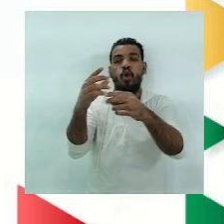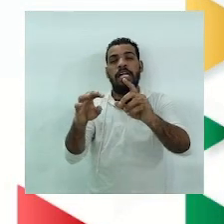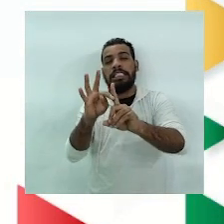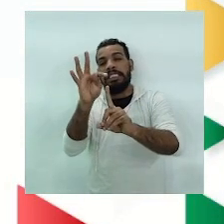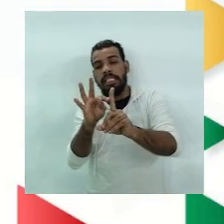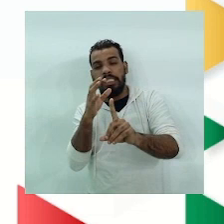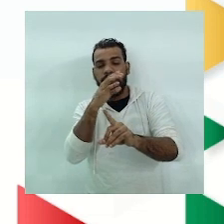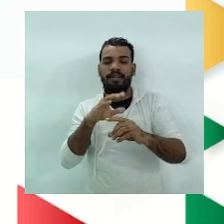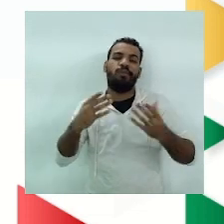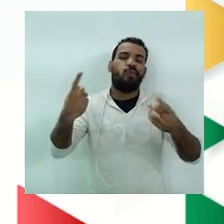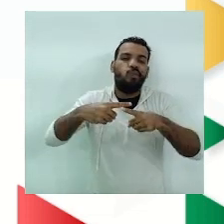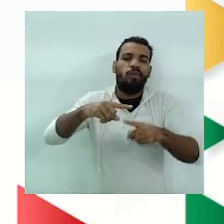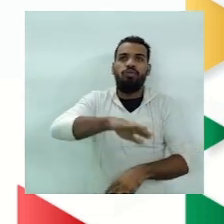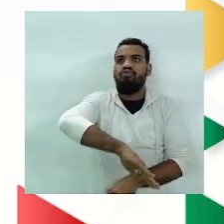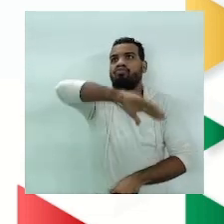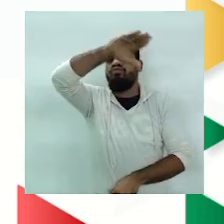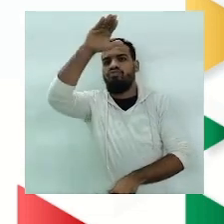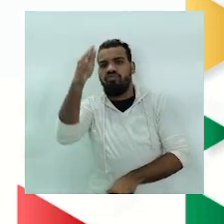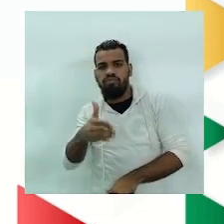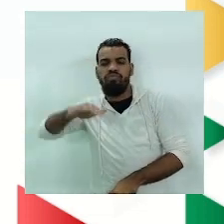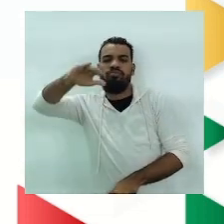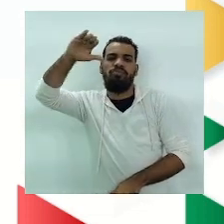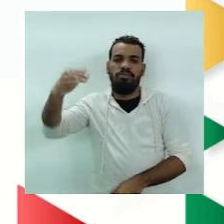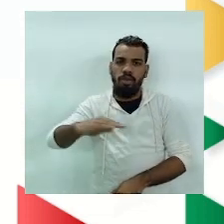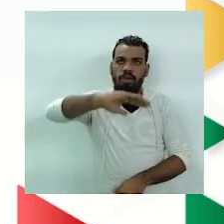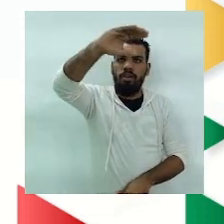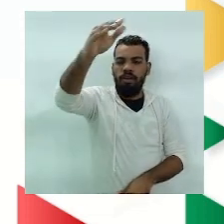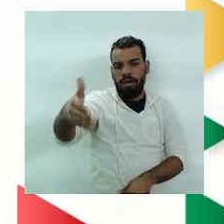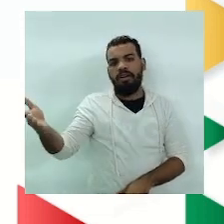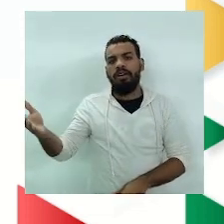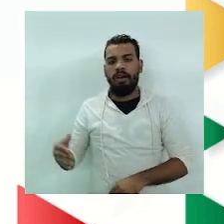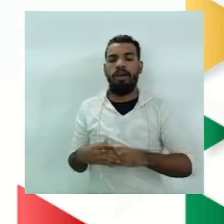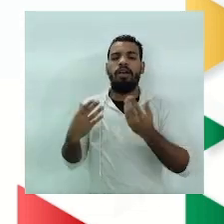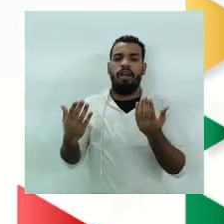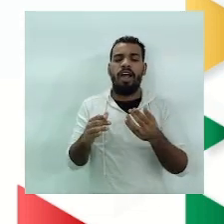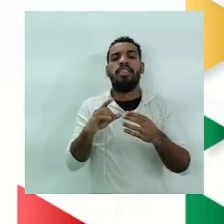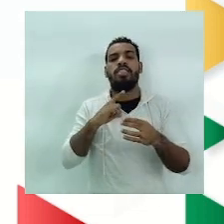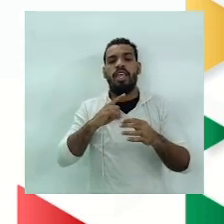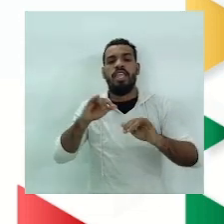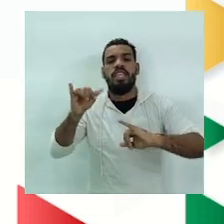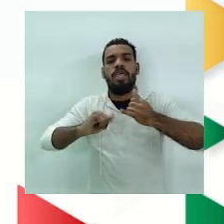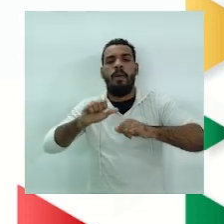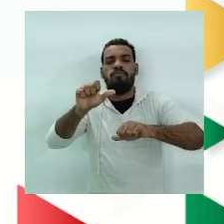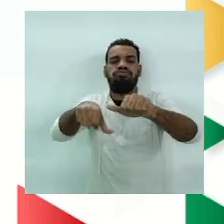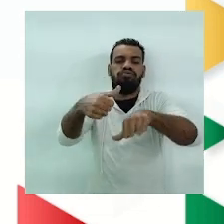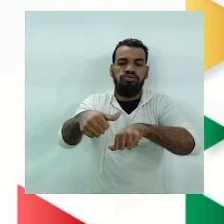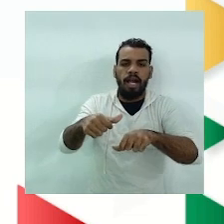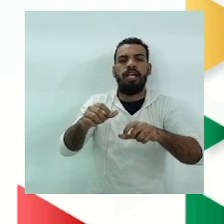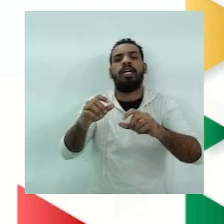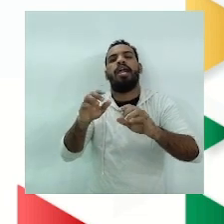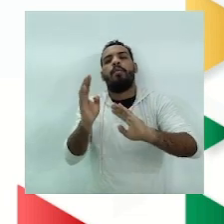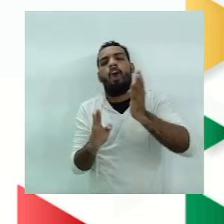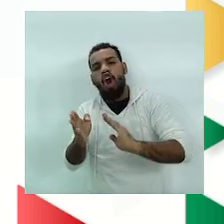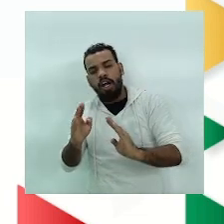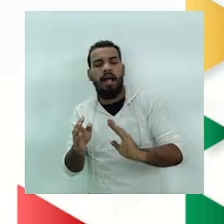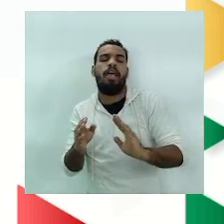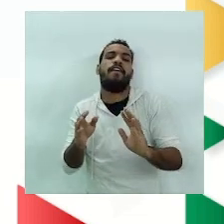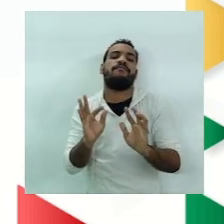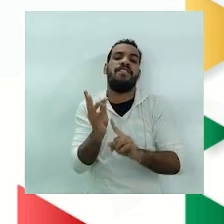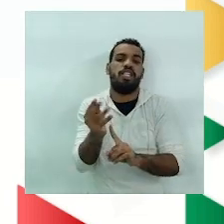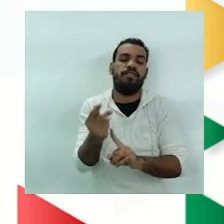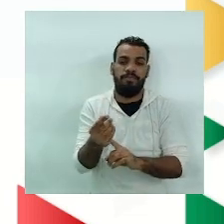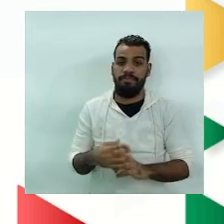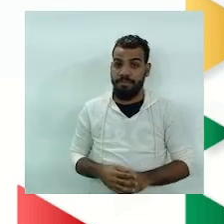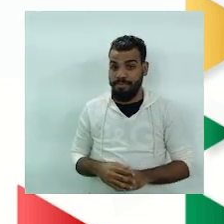de relevo, caracterizado por atuar através de processos químicos, físicos e biológicos. O